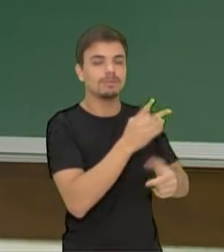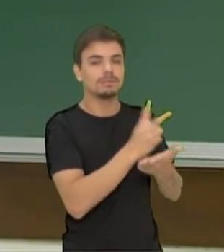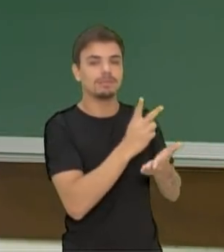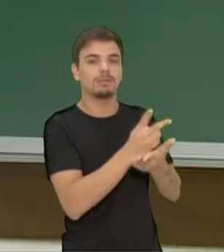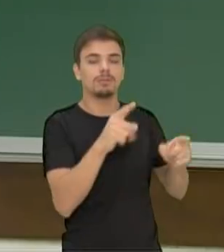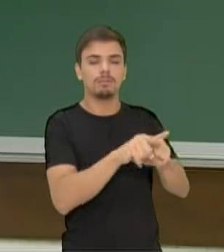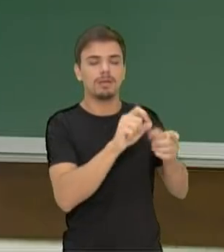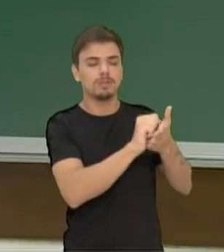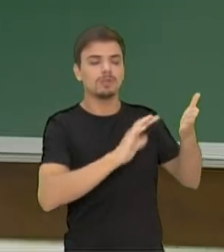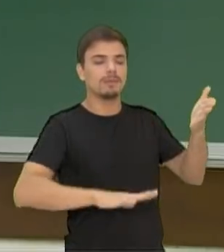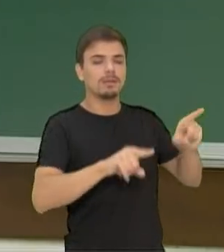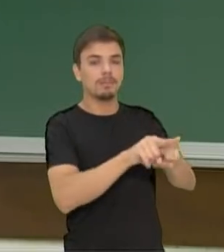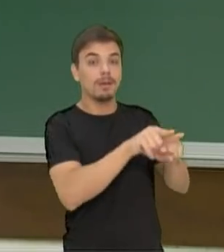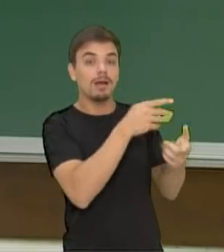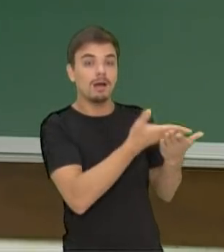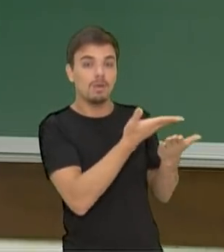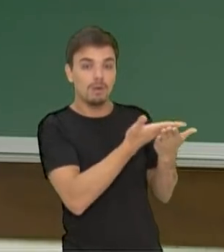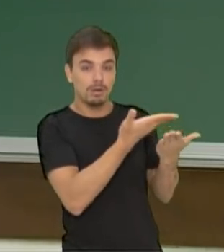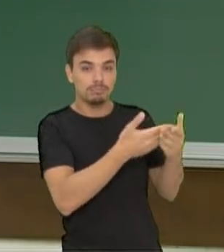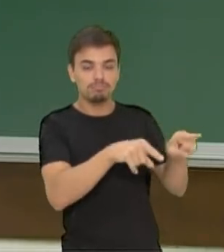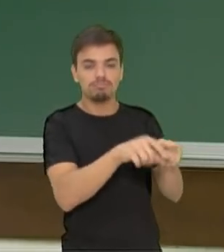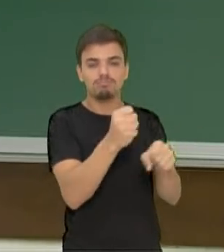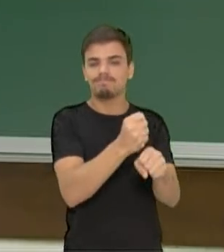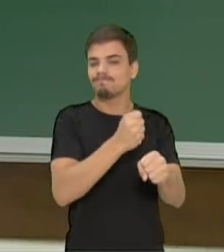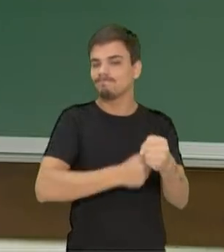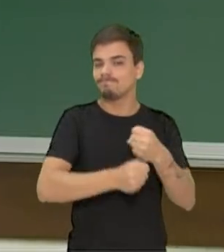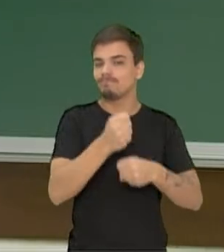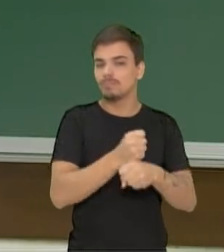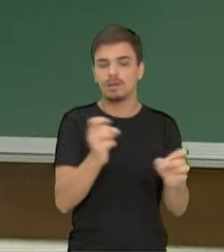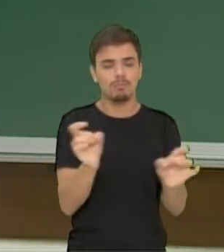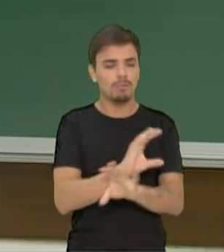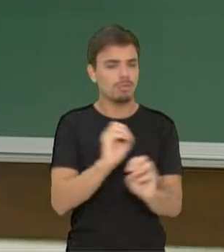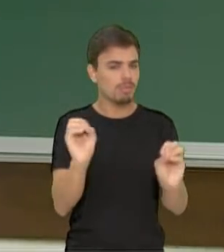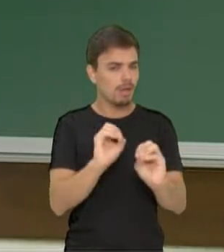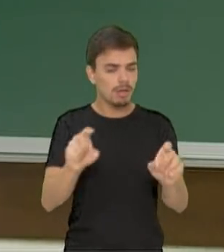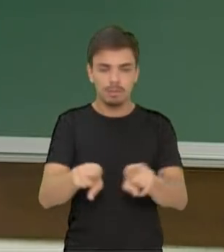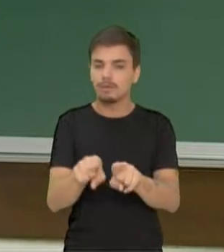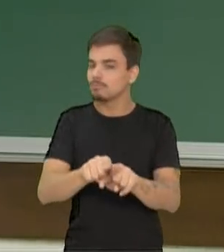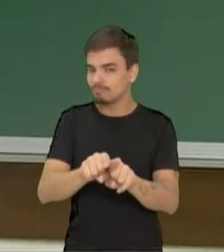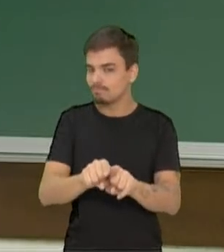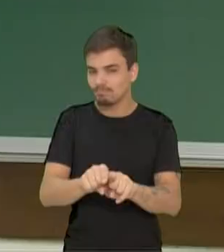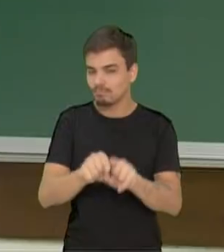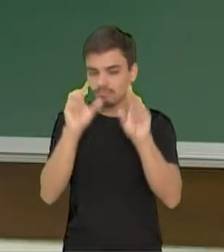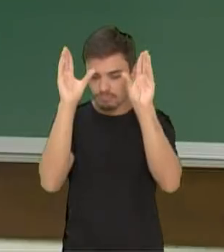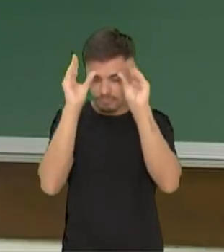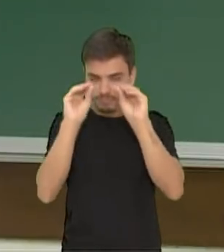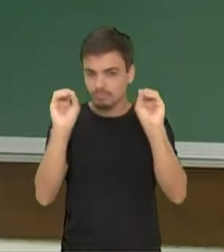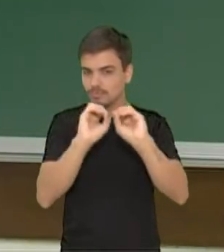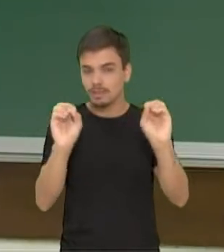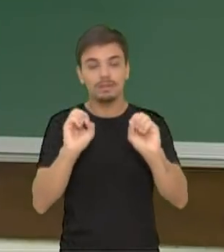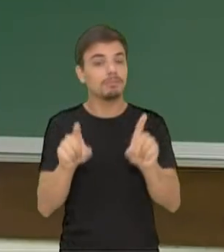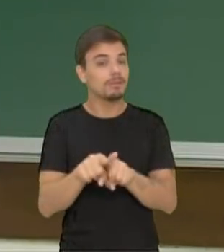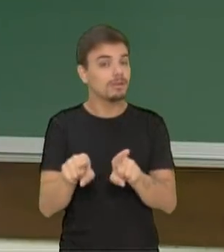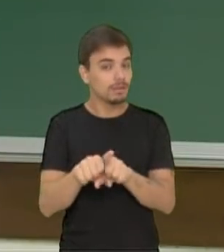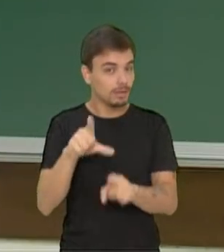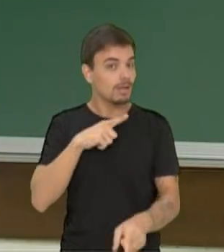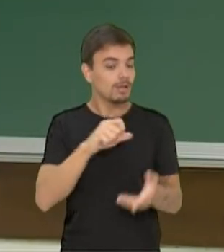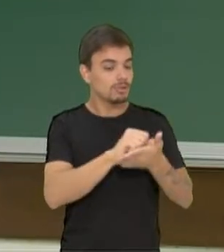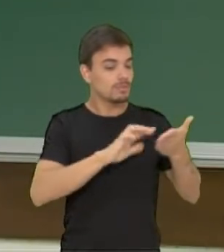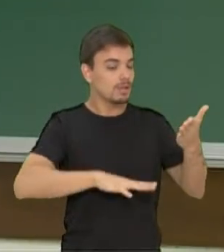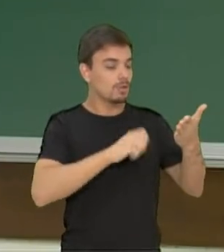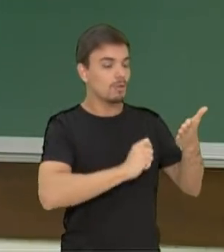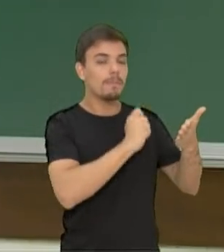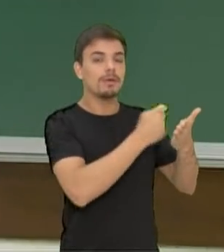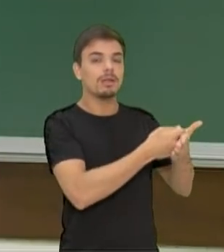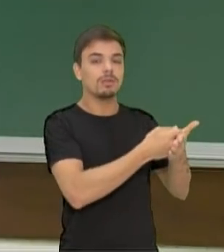as tarefas, as aulas, o ano letivo ainda não acabou, não desanimem, hein? E tem as atividades obrigatórias